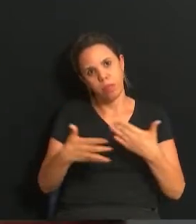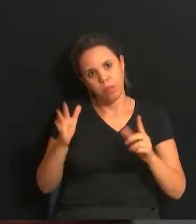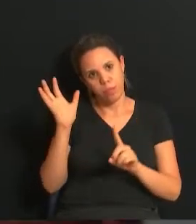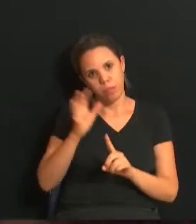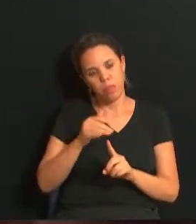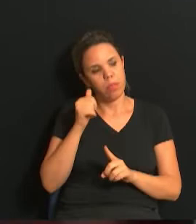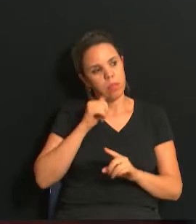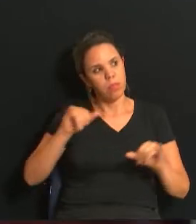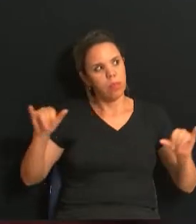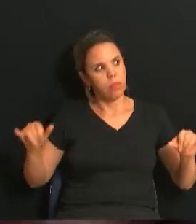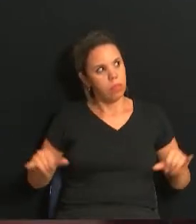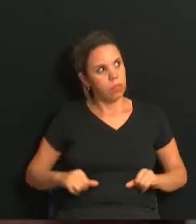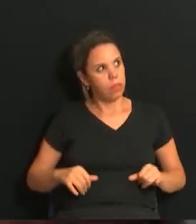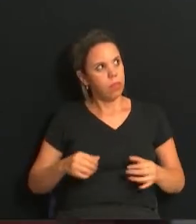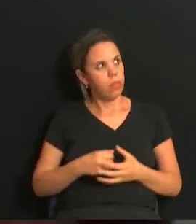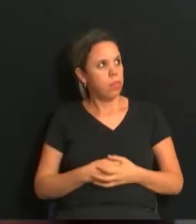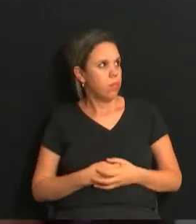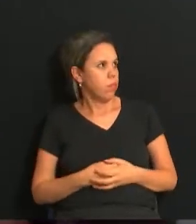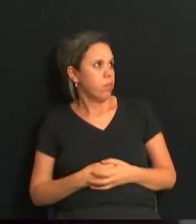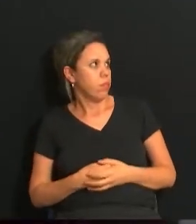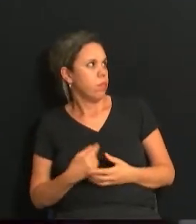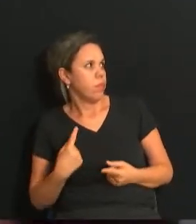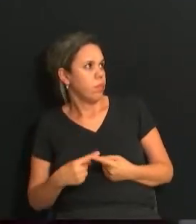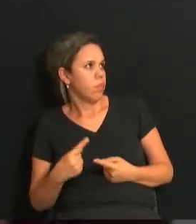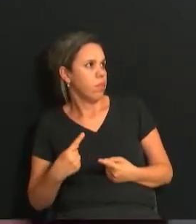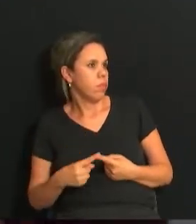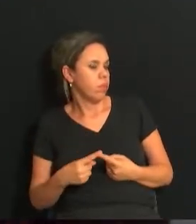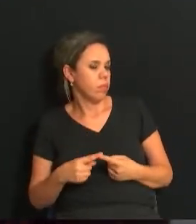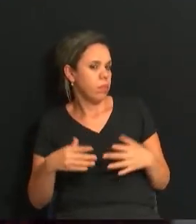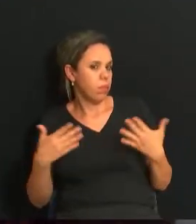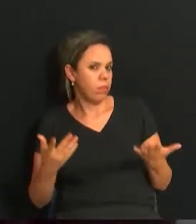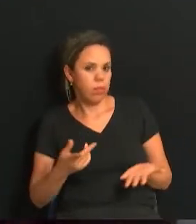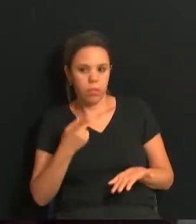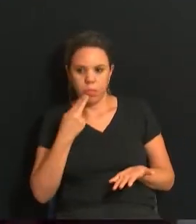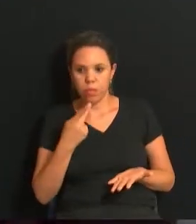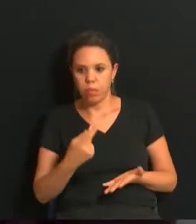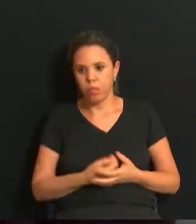sofrem. Porque quando a gente vai